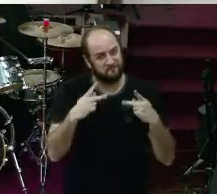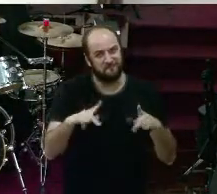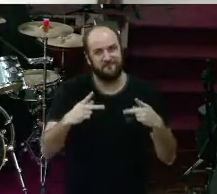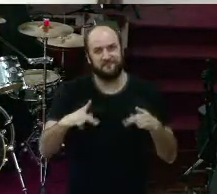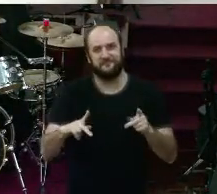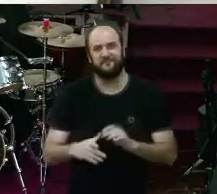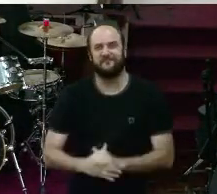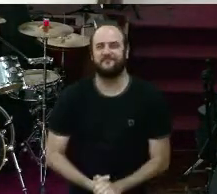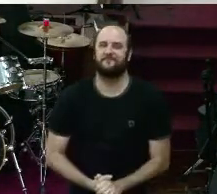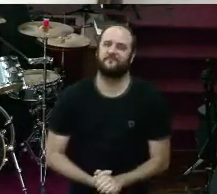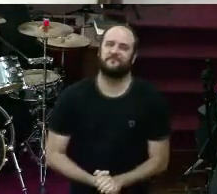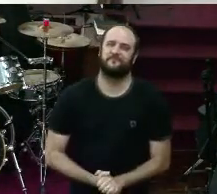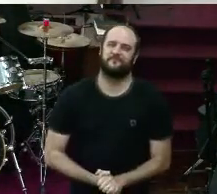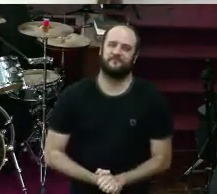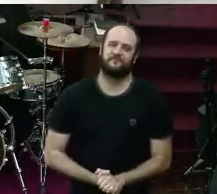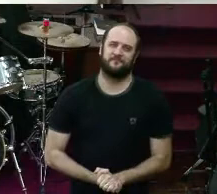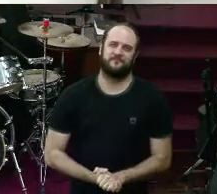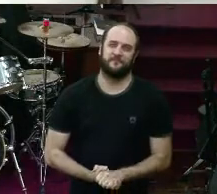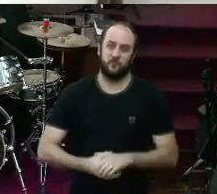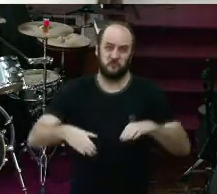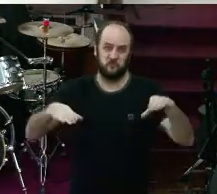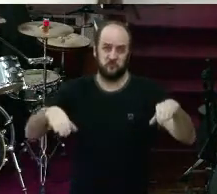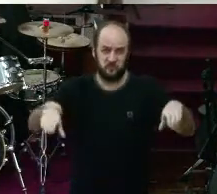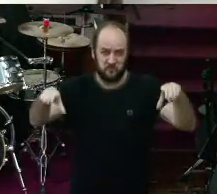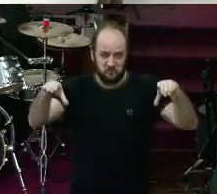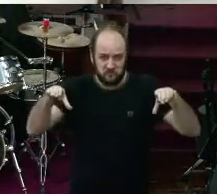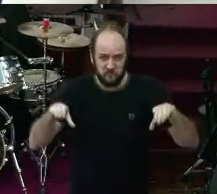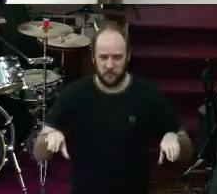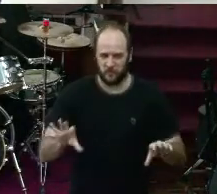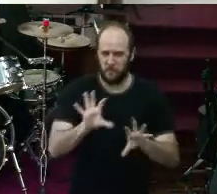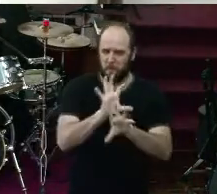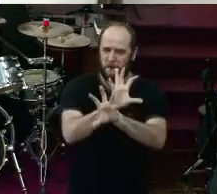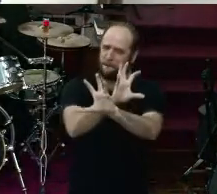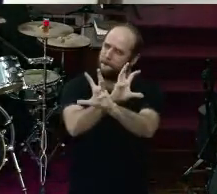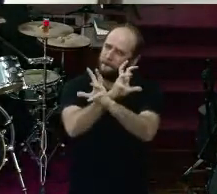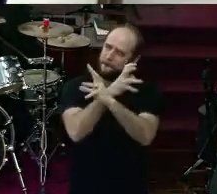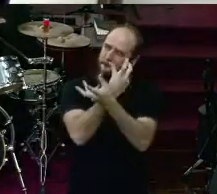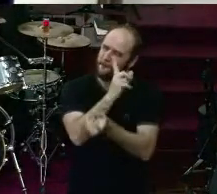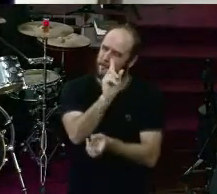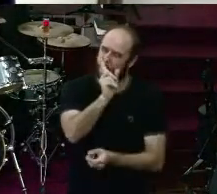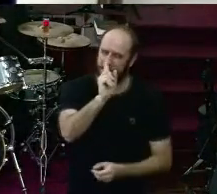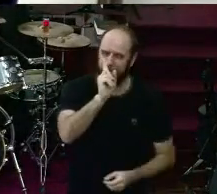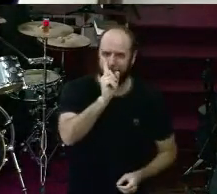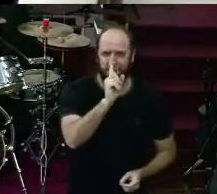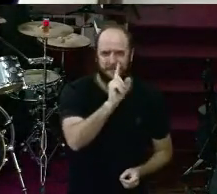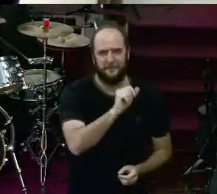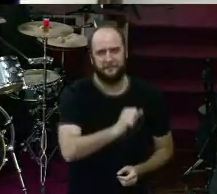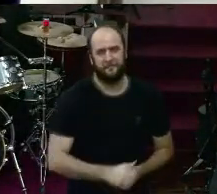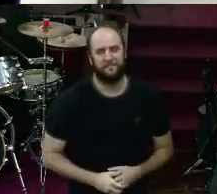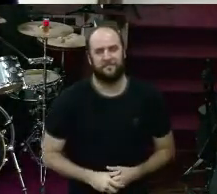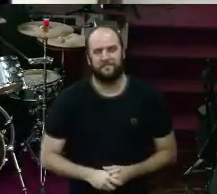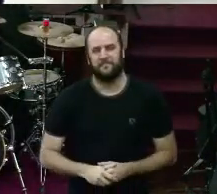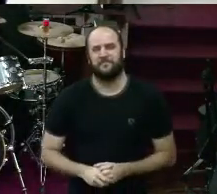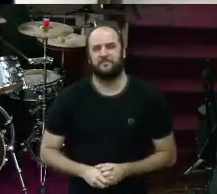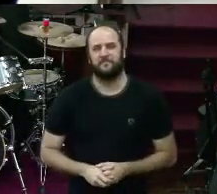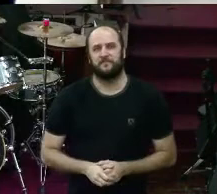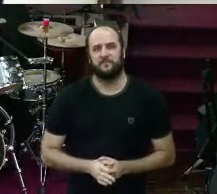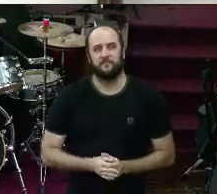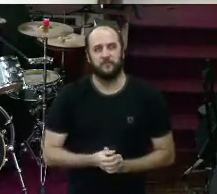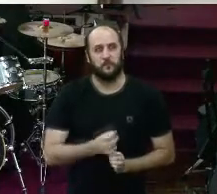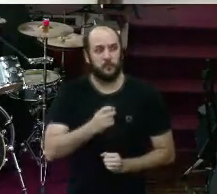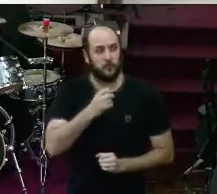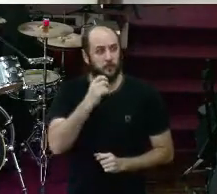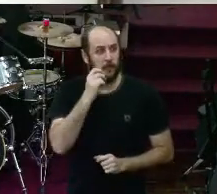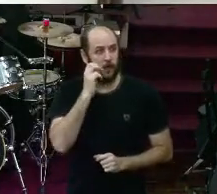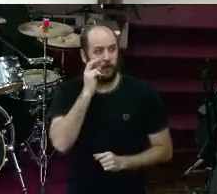noite, irmãos. O trono não está vazio. Diante de uma